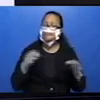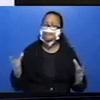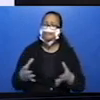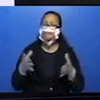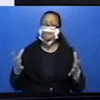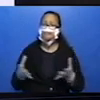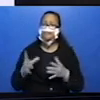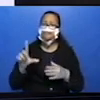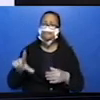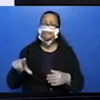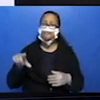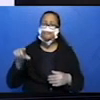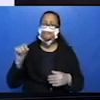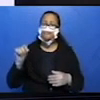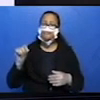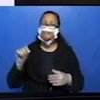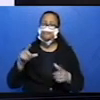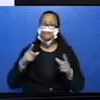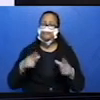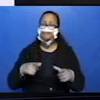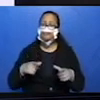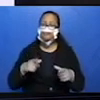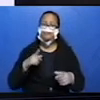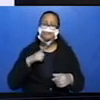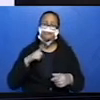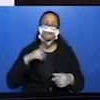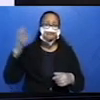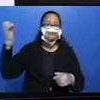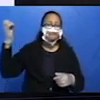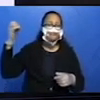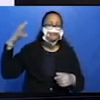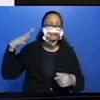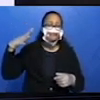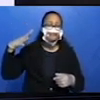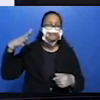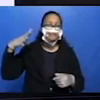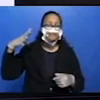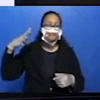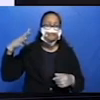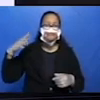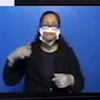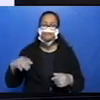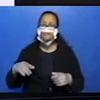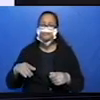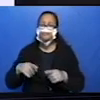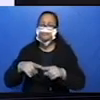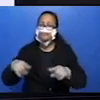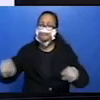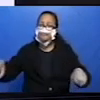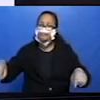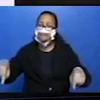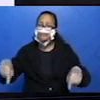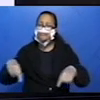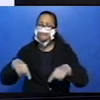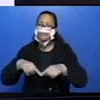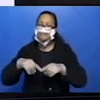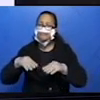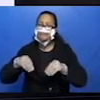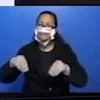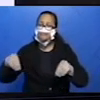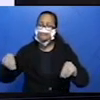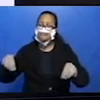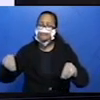com boa luminosidade. Os canteiros devem ser feitos seguindo as direções norte e